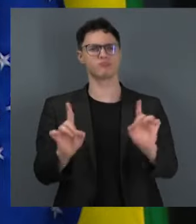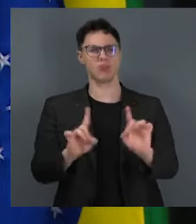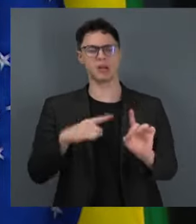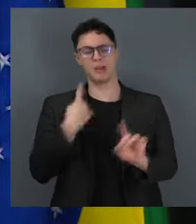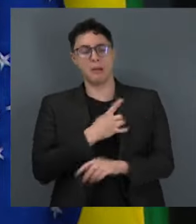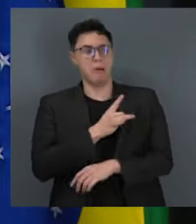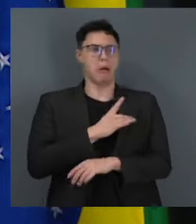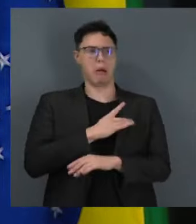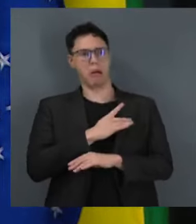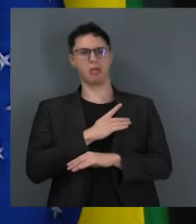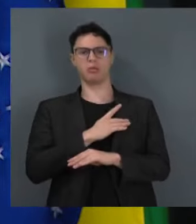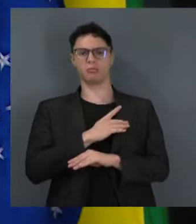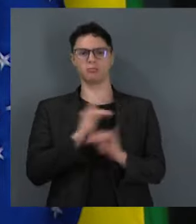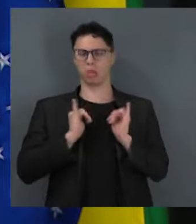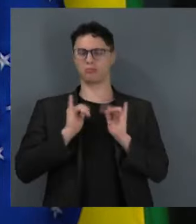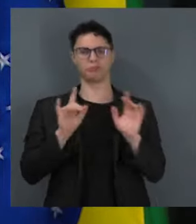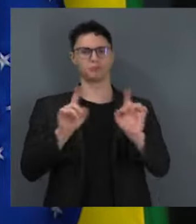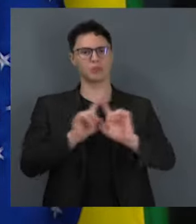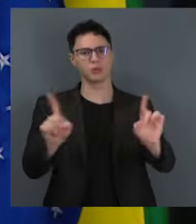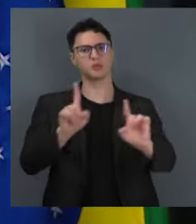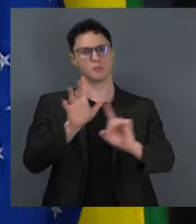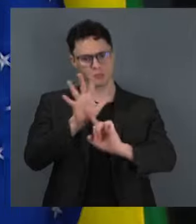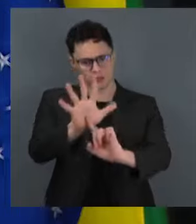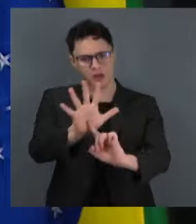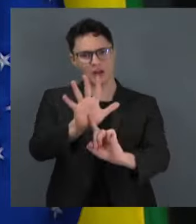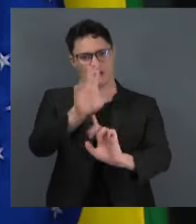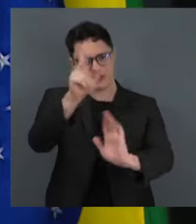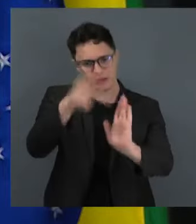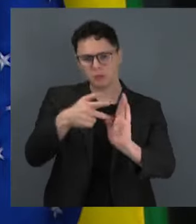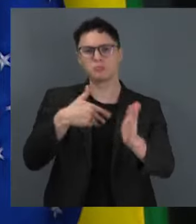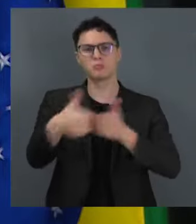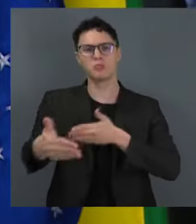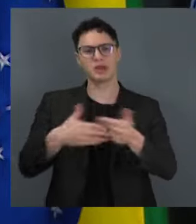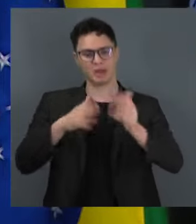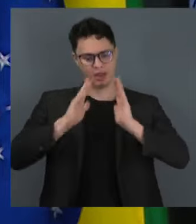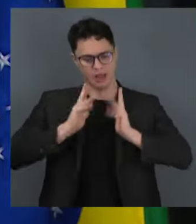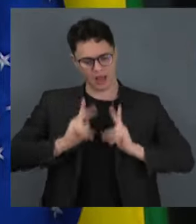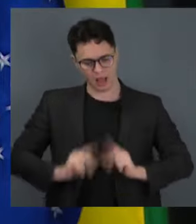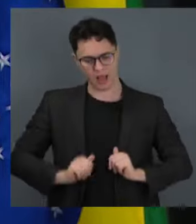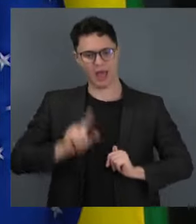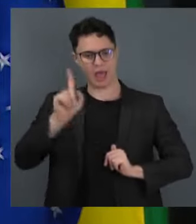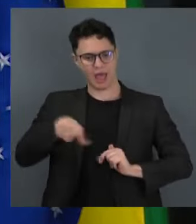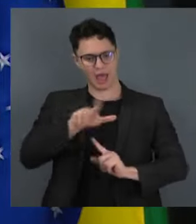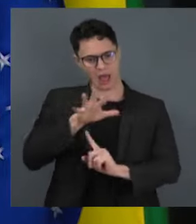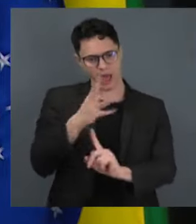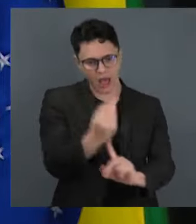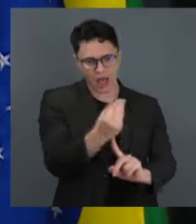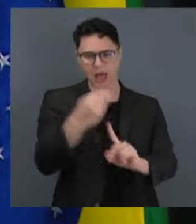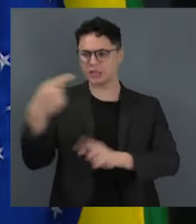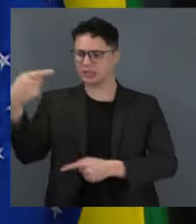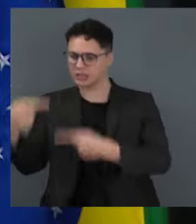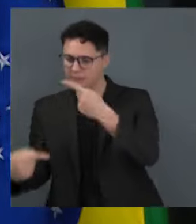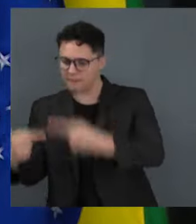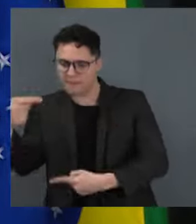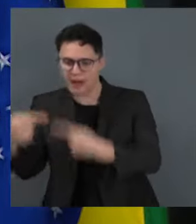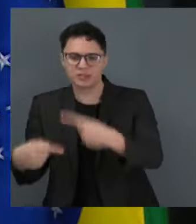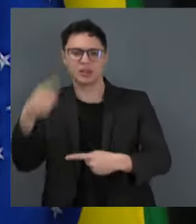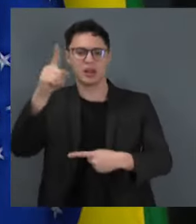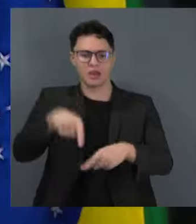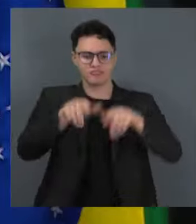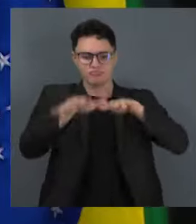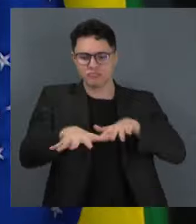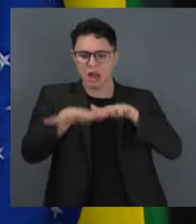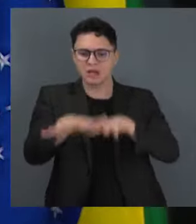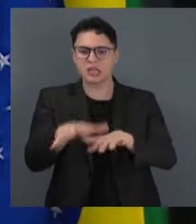para mostrar seja de forma artística seja de forma com debate seja de forma com marchas pela